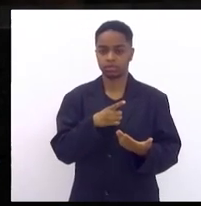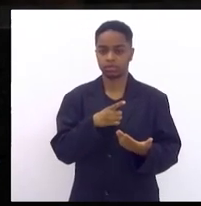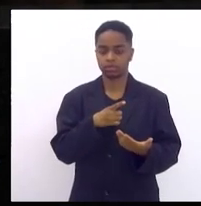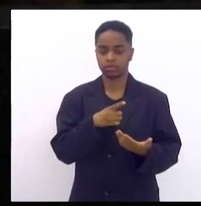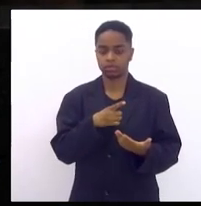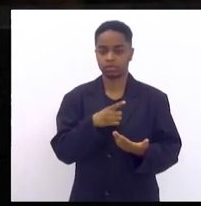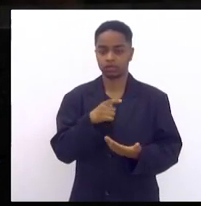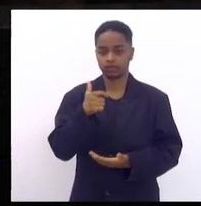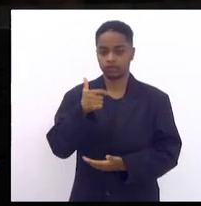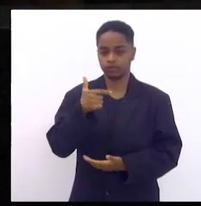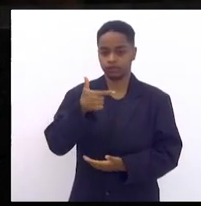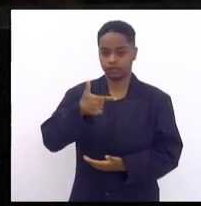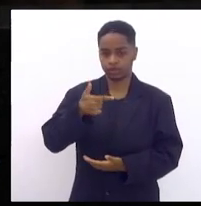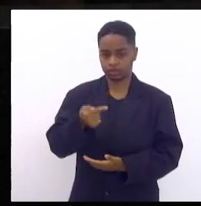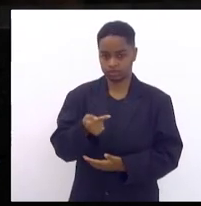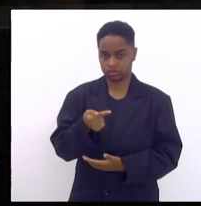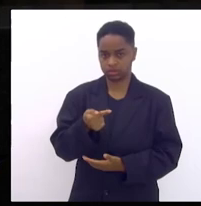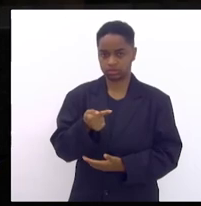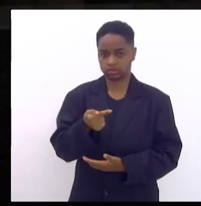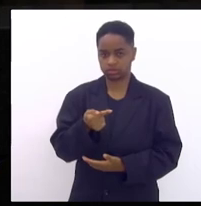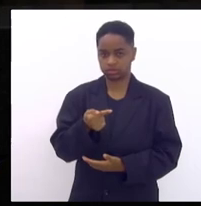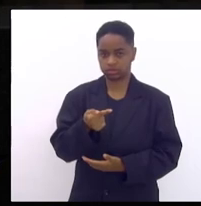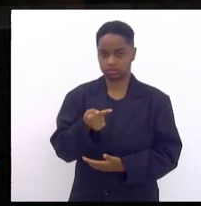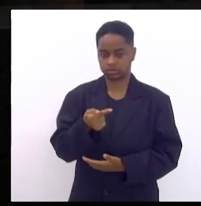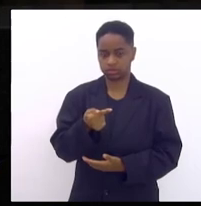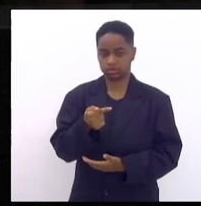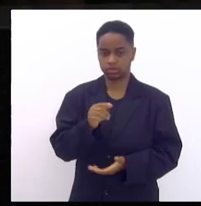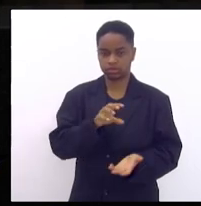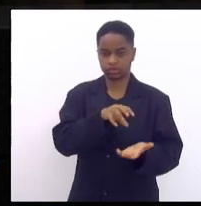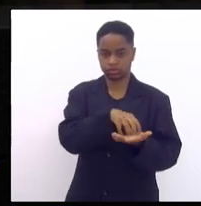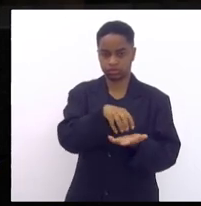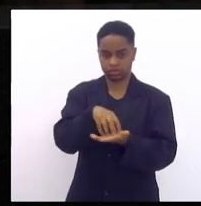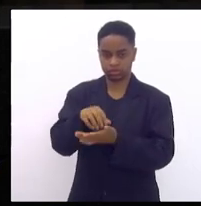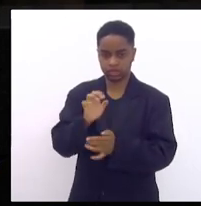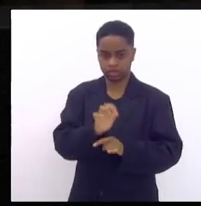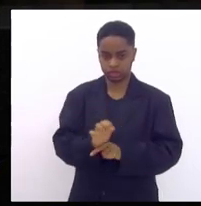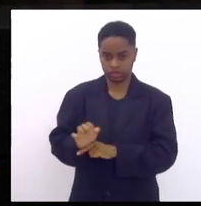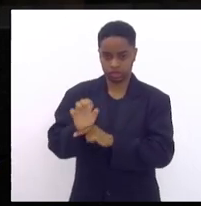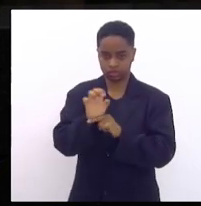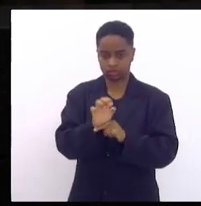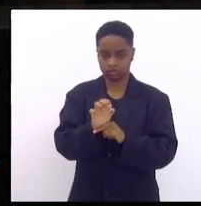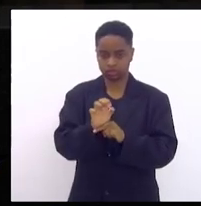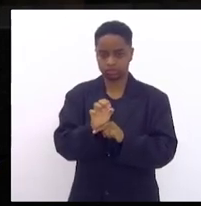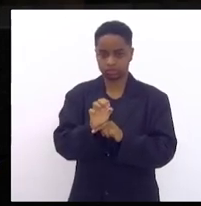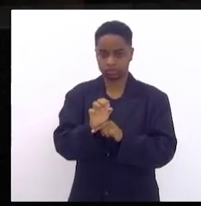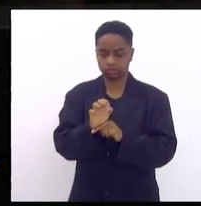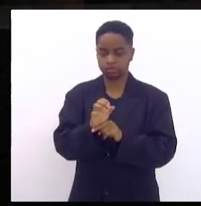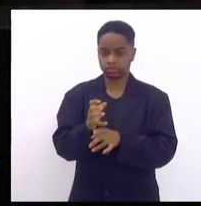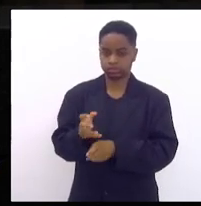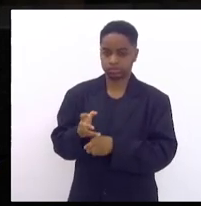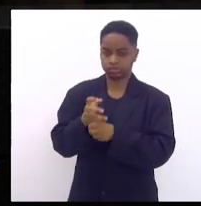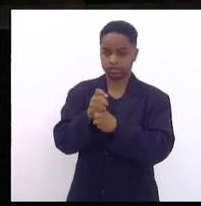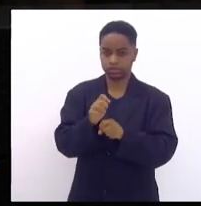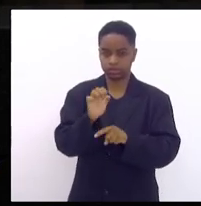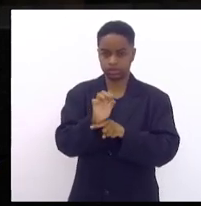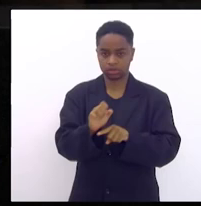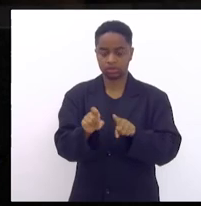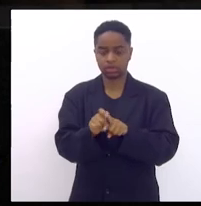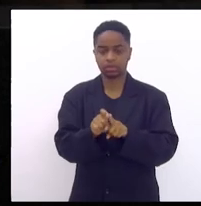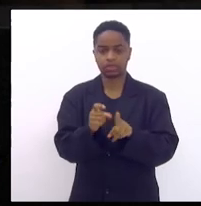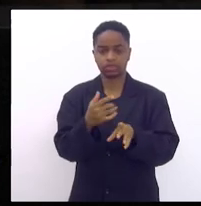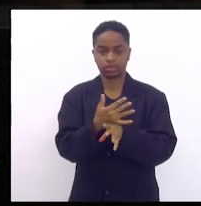com o volume de unidades federativas, né, somando estados e municípios, isso já é um mar